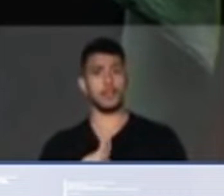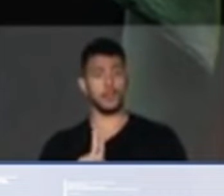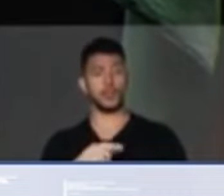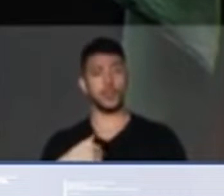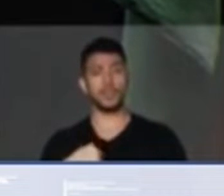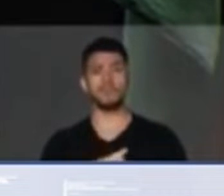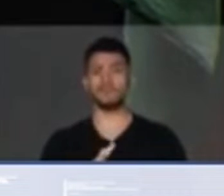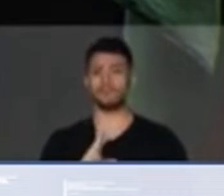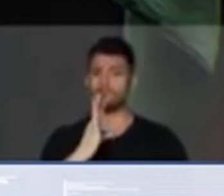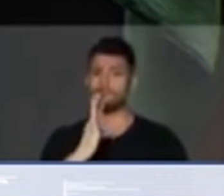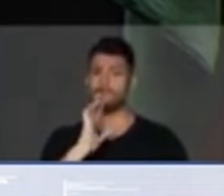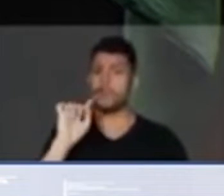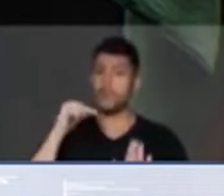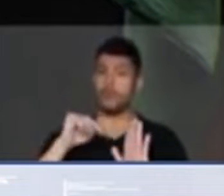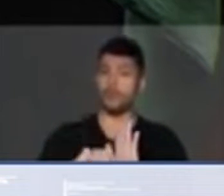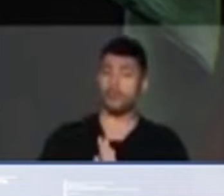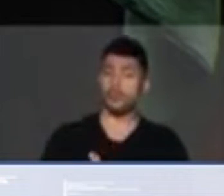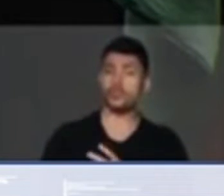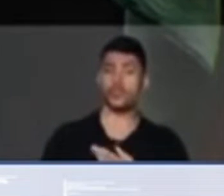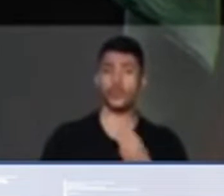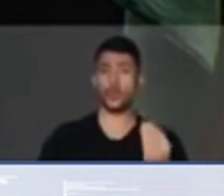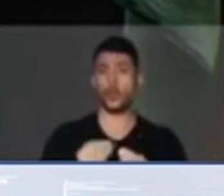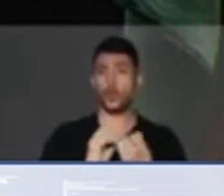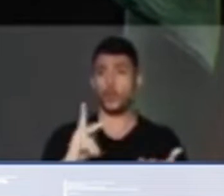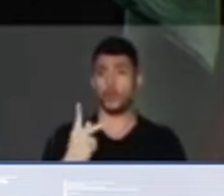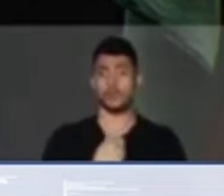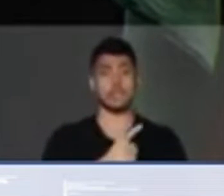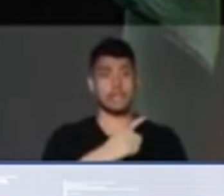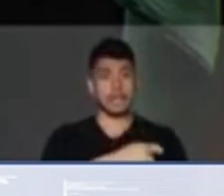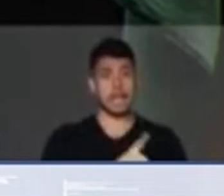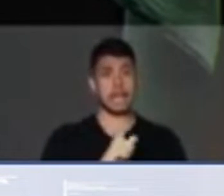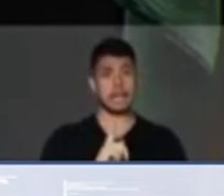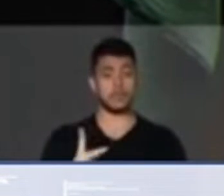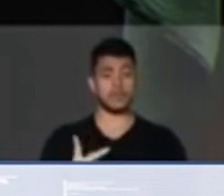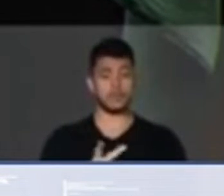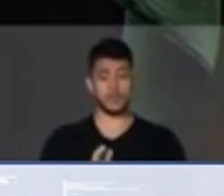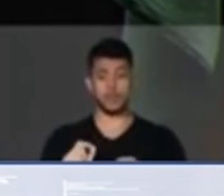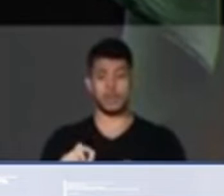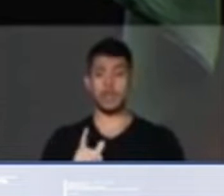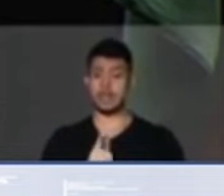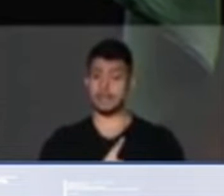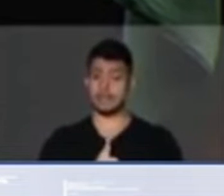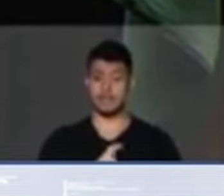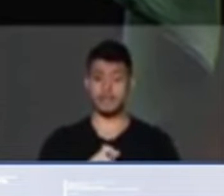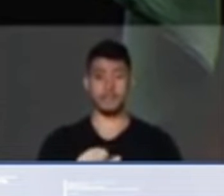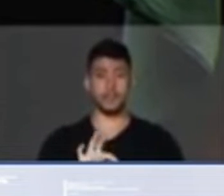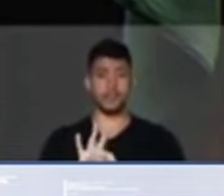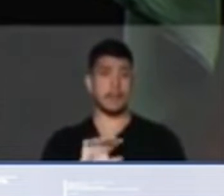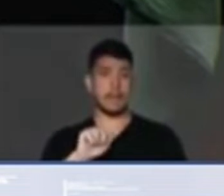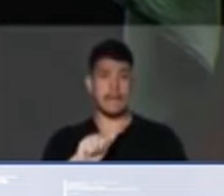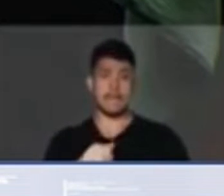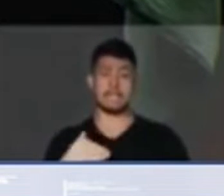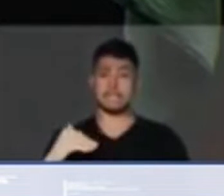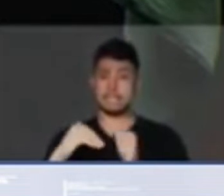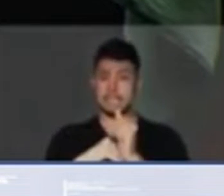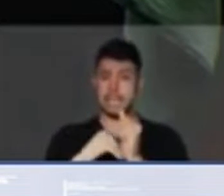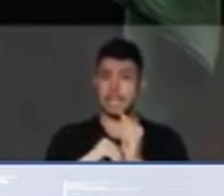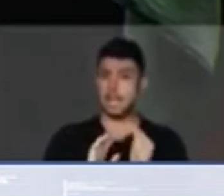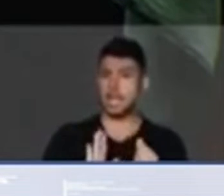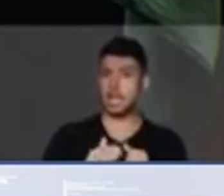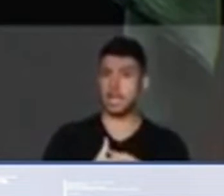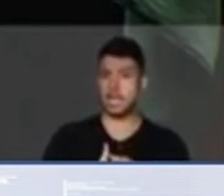e conheço o sistema financeiro de Itaipu. E a denúncia que eu me refiro aqui é uma ata secreta feita no dia 24 de maio,